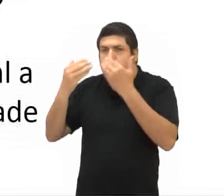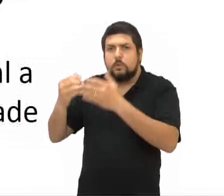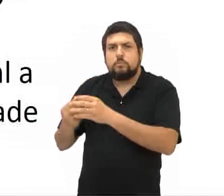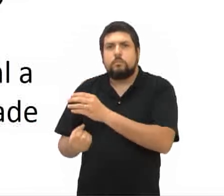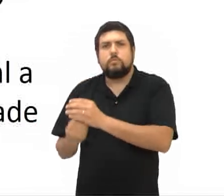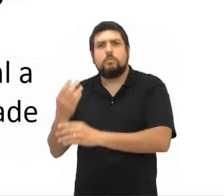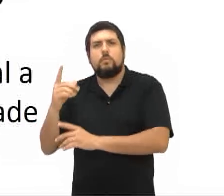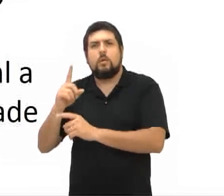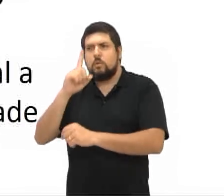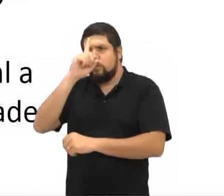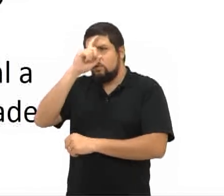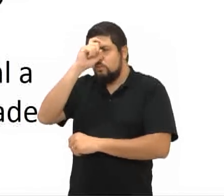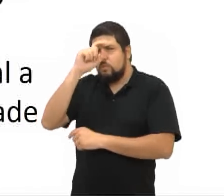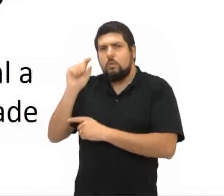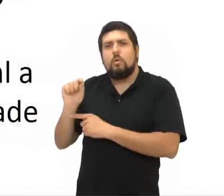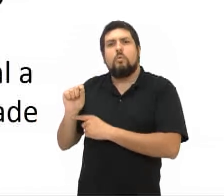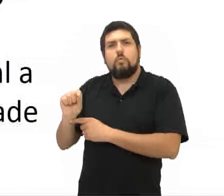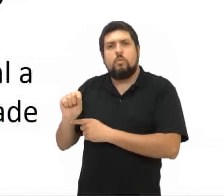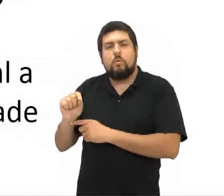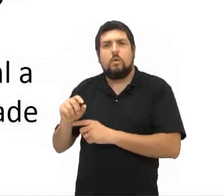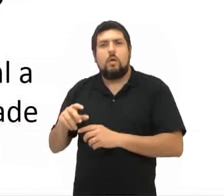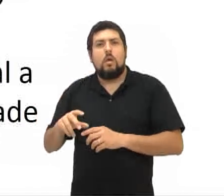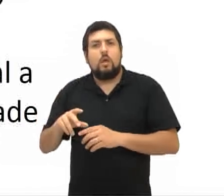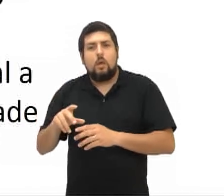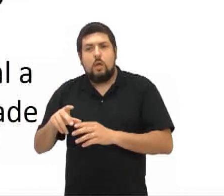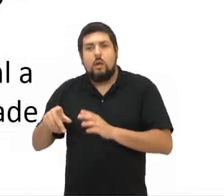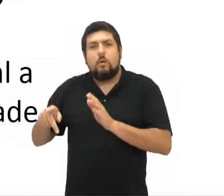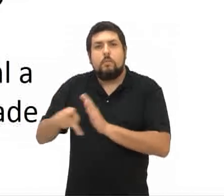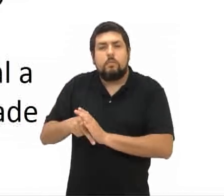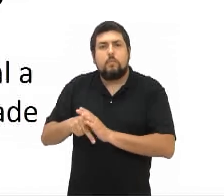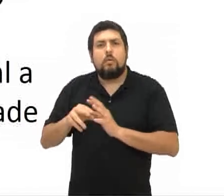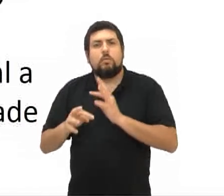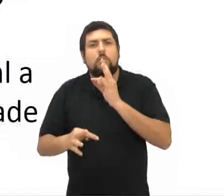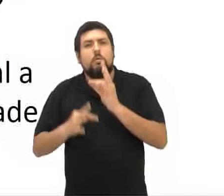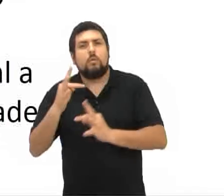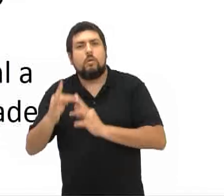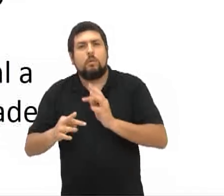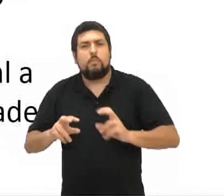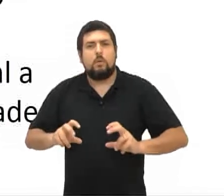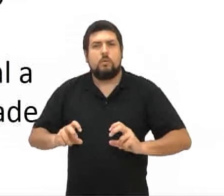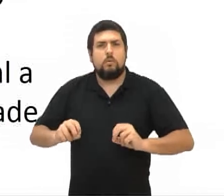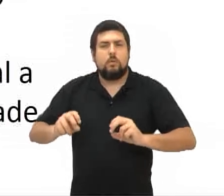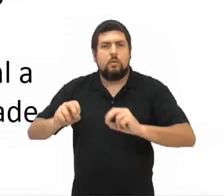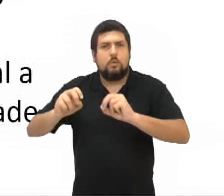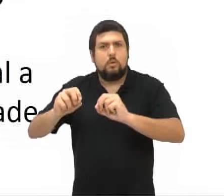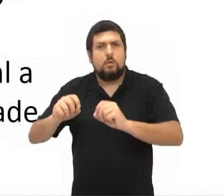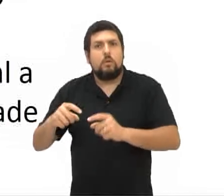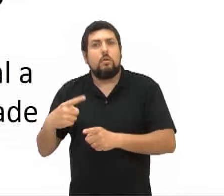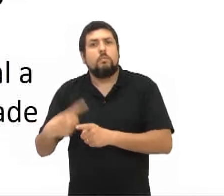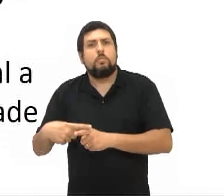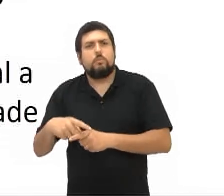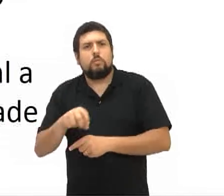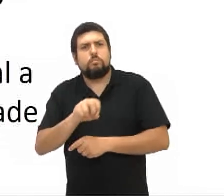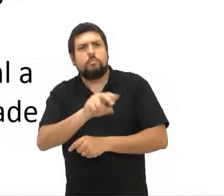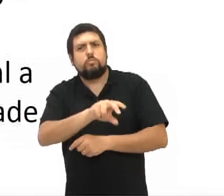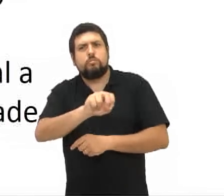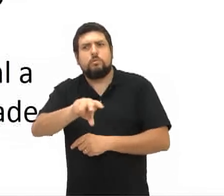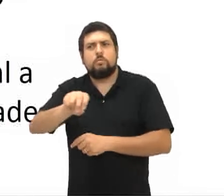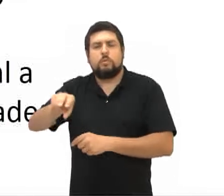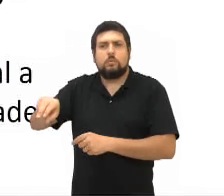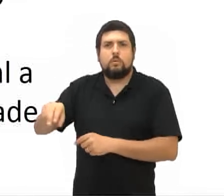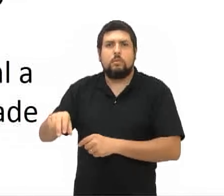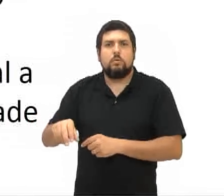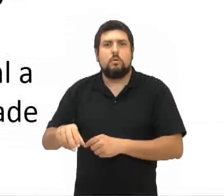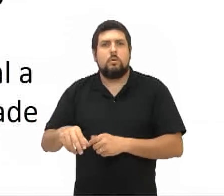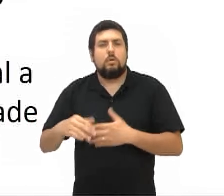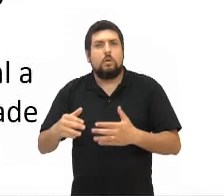tratamento exclusivo de doenças oncológicas devido à grande incidência de casos, o que me faz defender que o preço pago